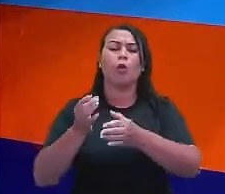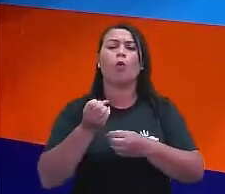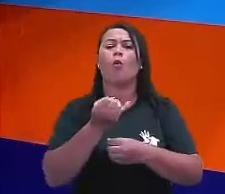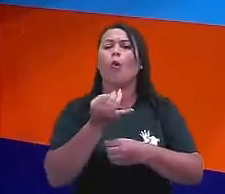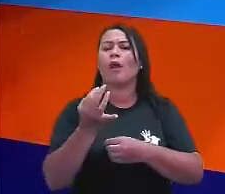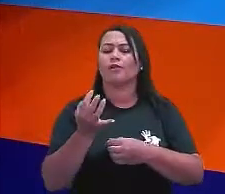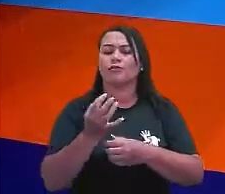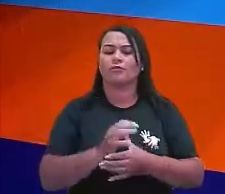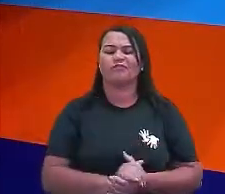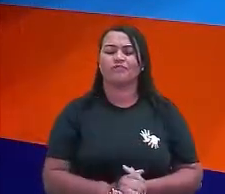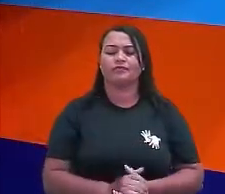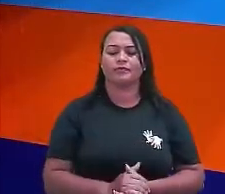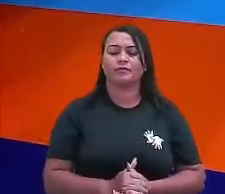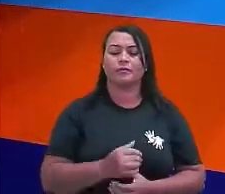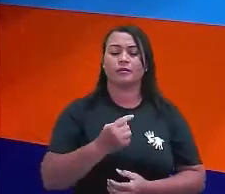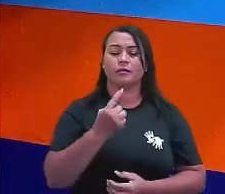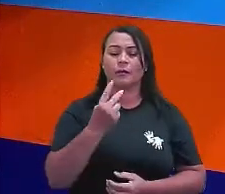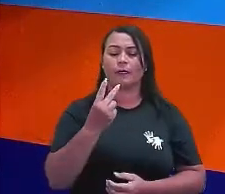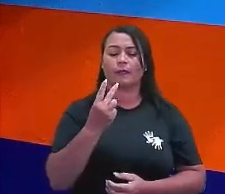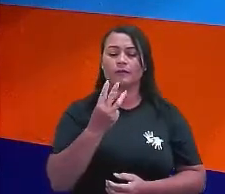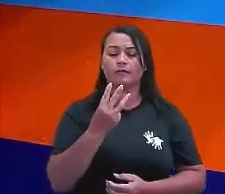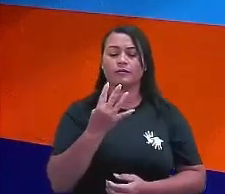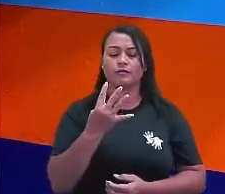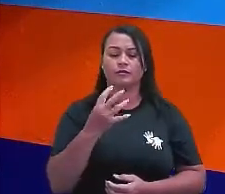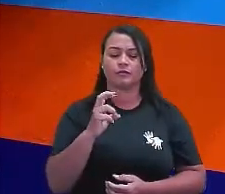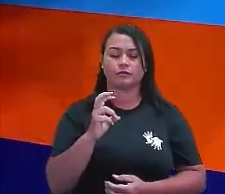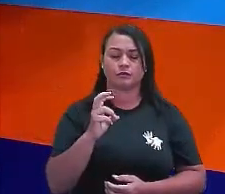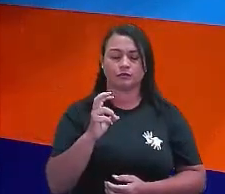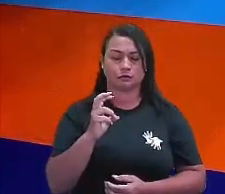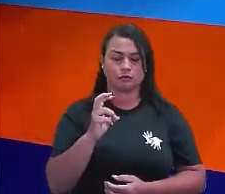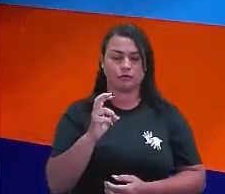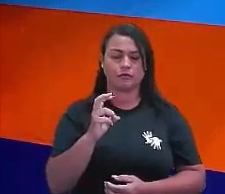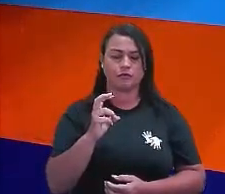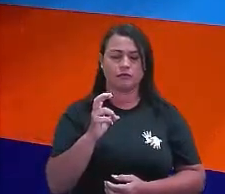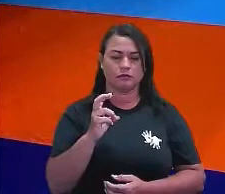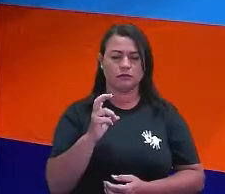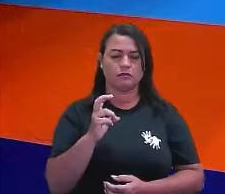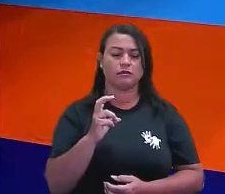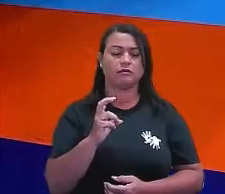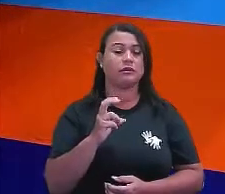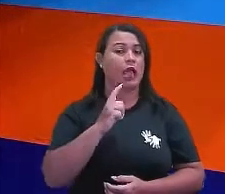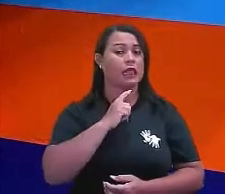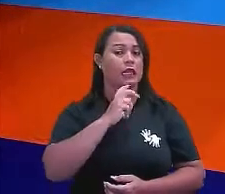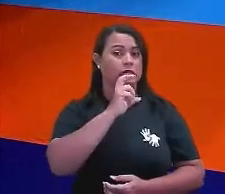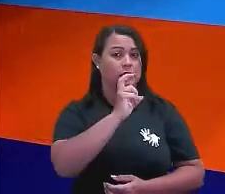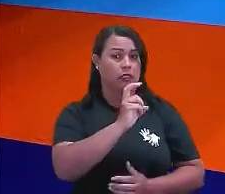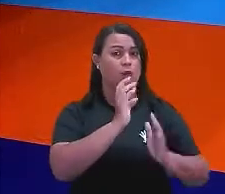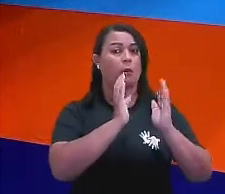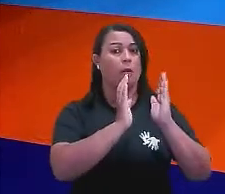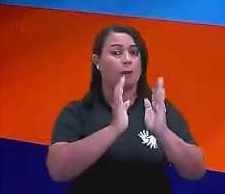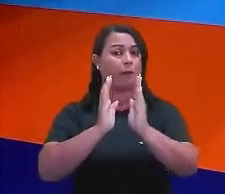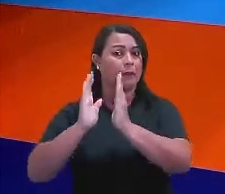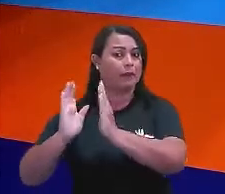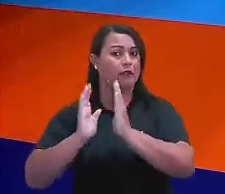pilhas de livros, tá? 1, 2, 3, 4, 5. Então, eu tenho 5